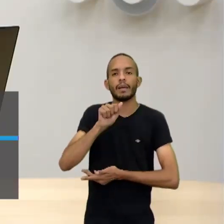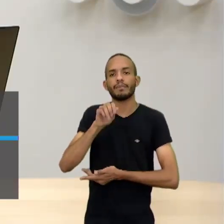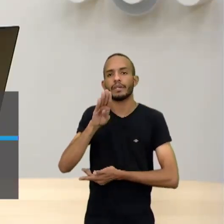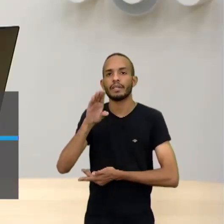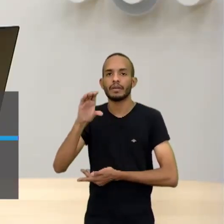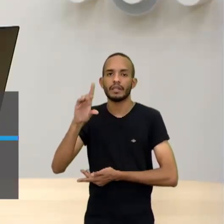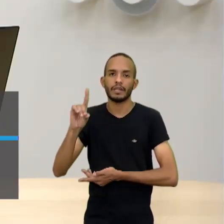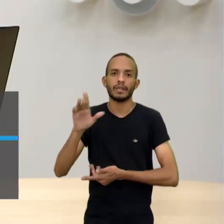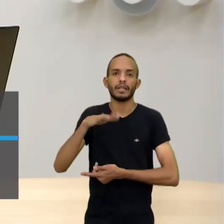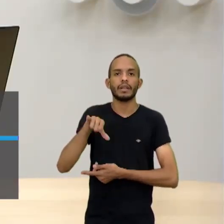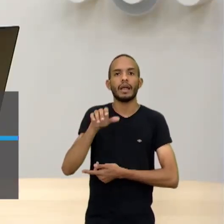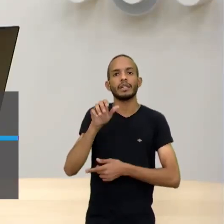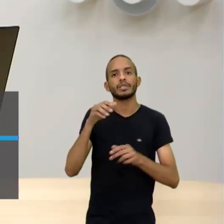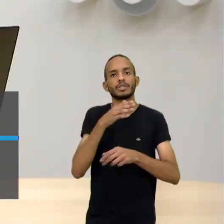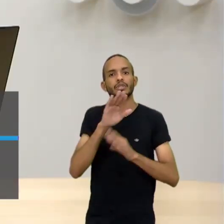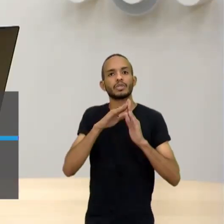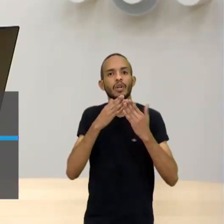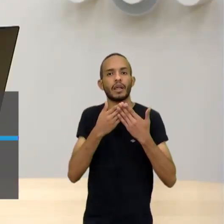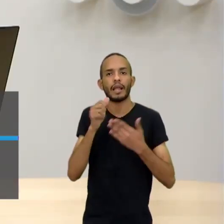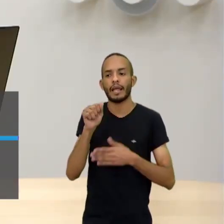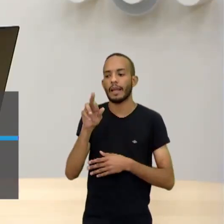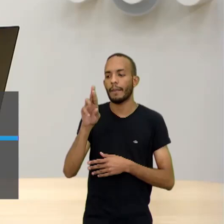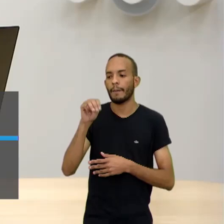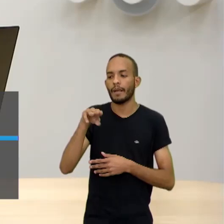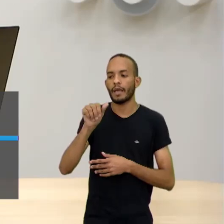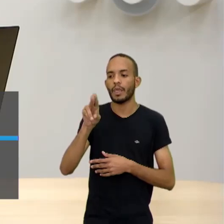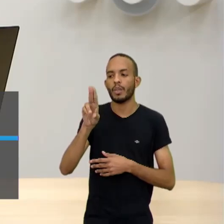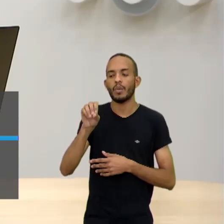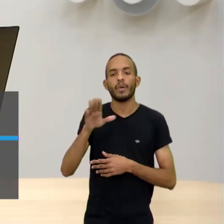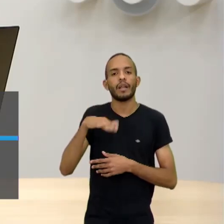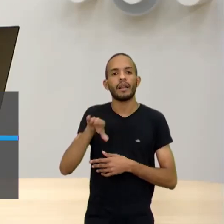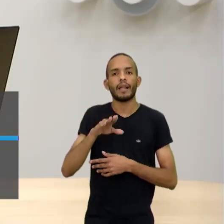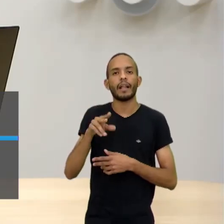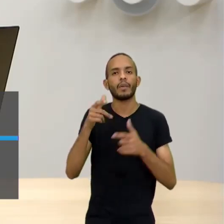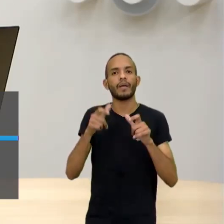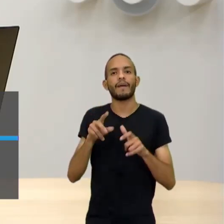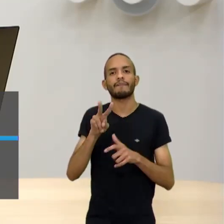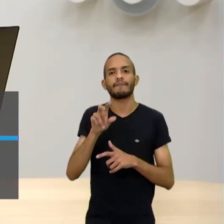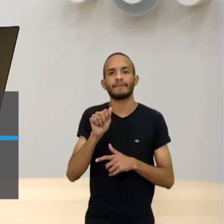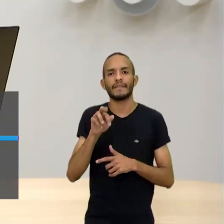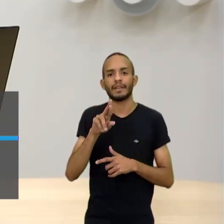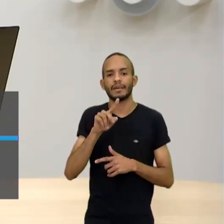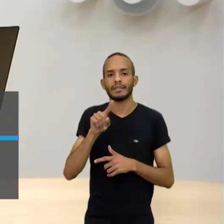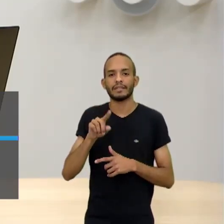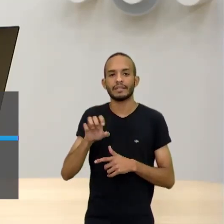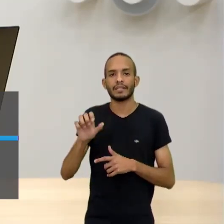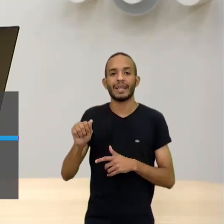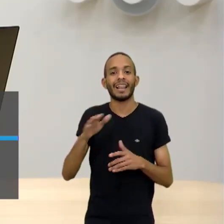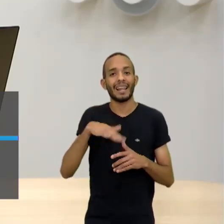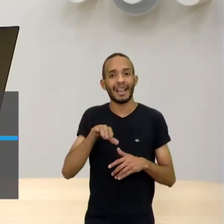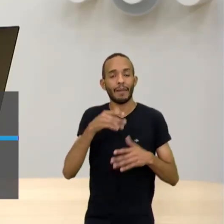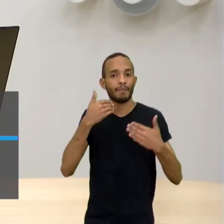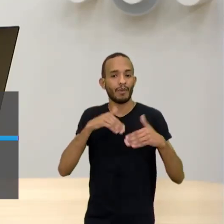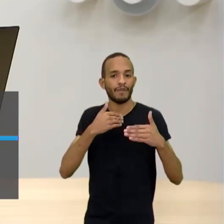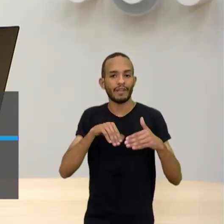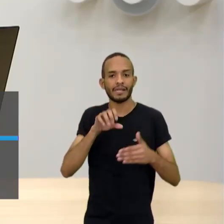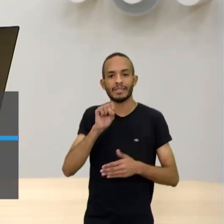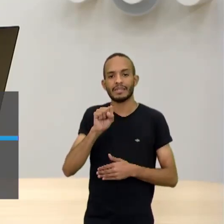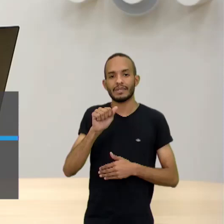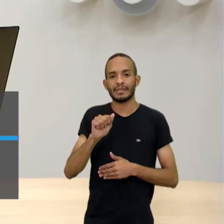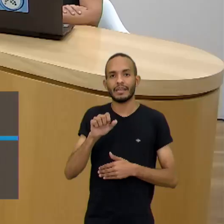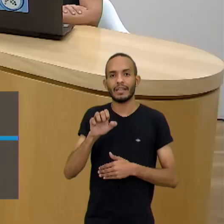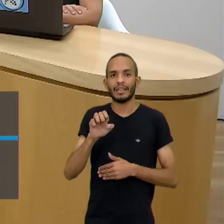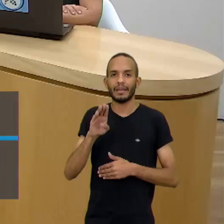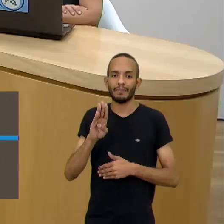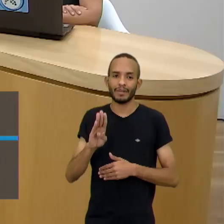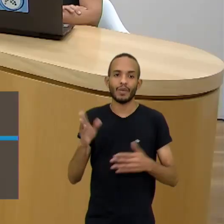da Escola Armando Dias, de Várzea Paulista, que fizeram a avaliação do SAEB hoje. Ah,